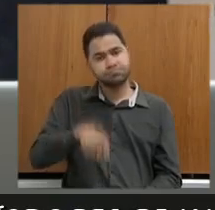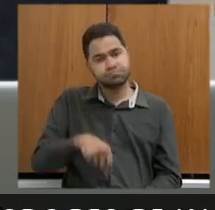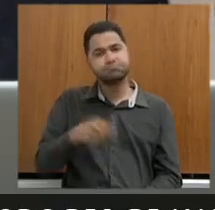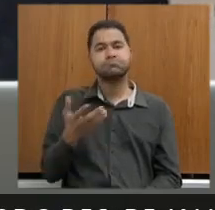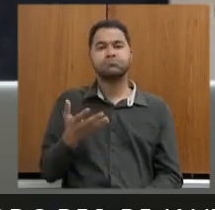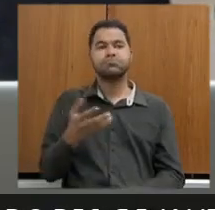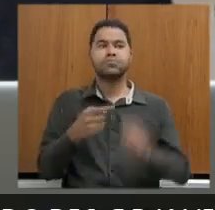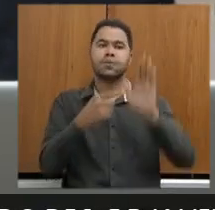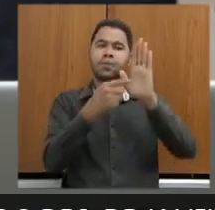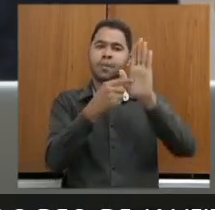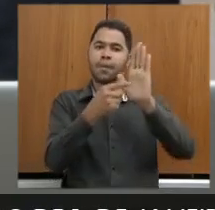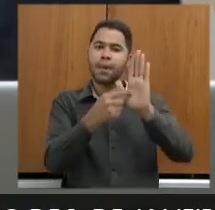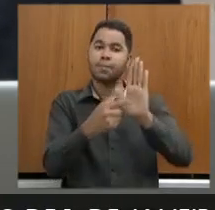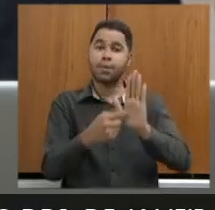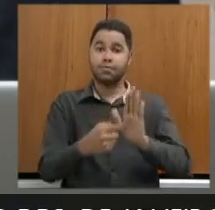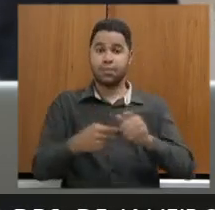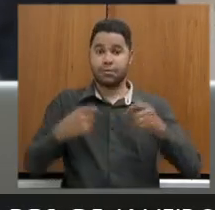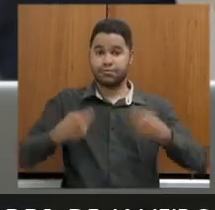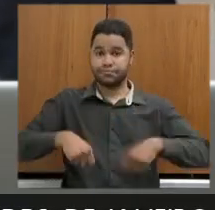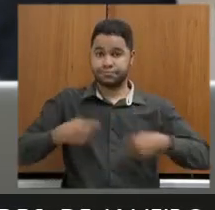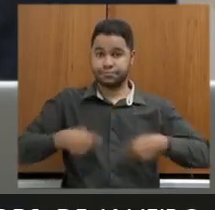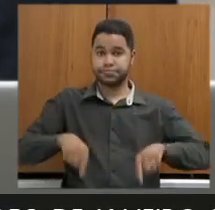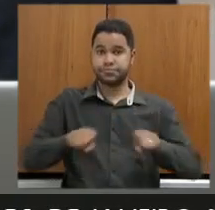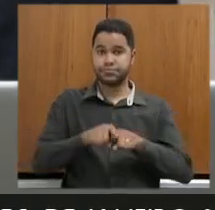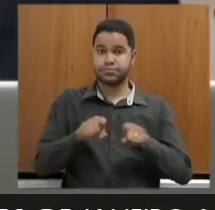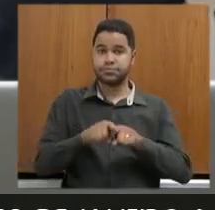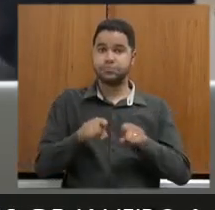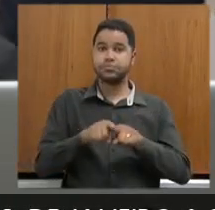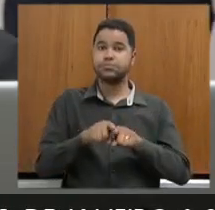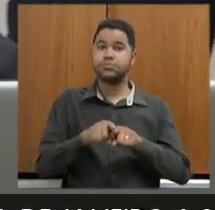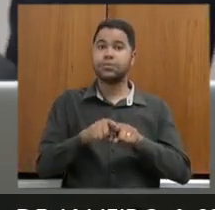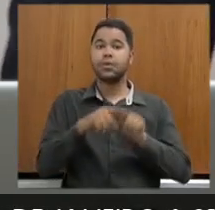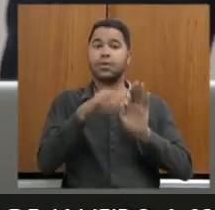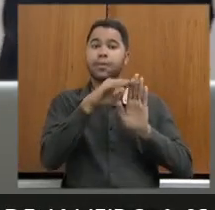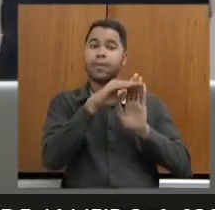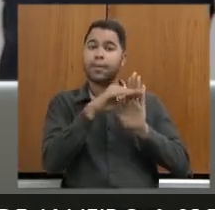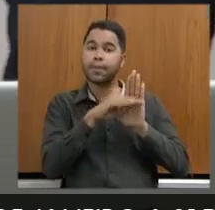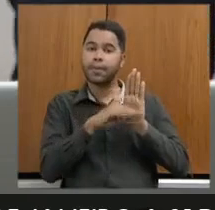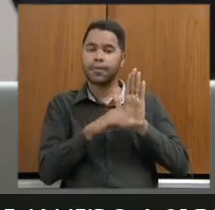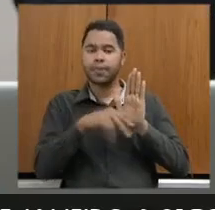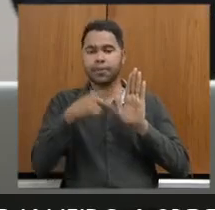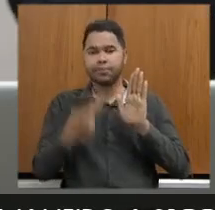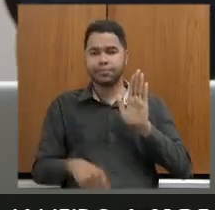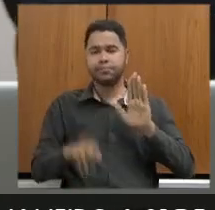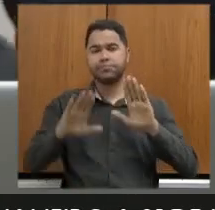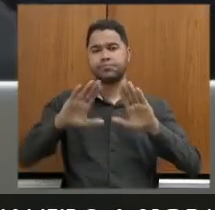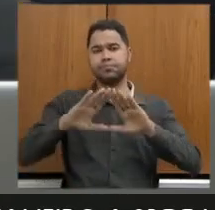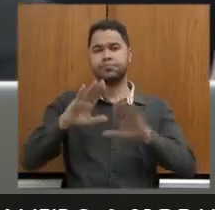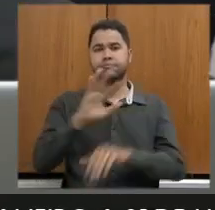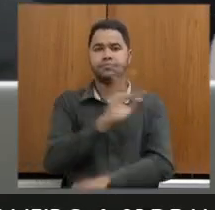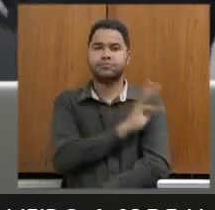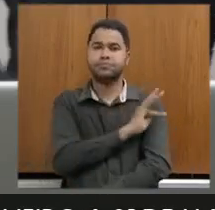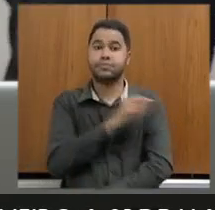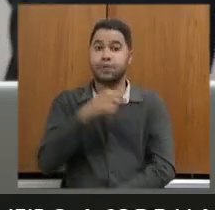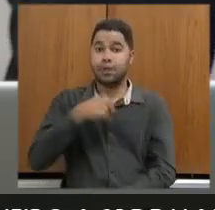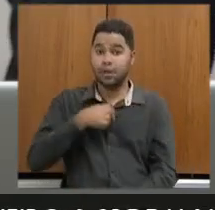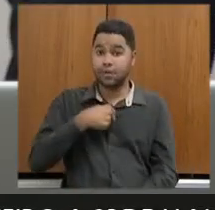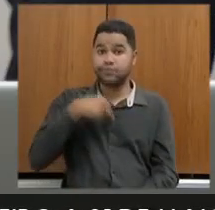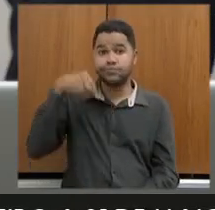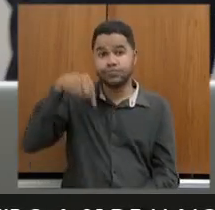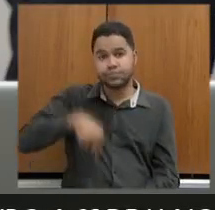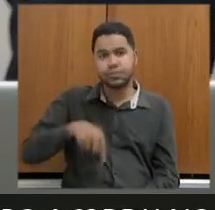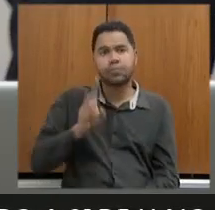prestar as informações necessárias neste formato do Assembleia fiscaliza aqui o sempre tenha